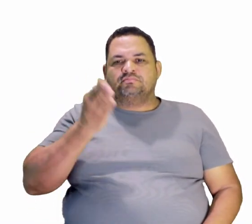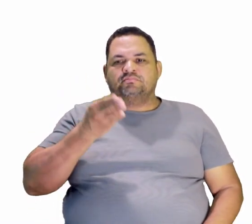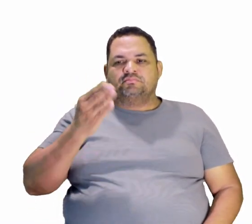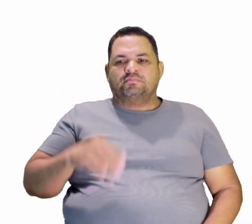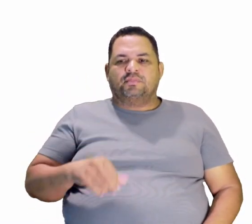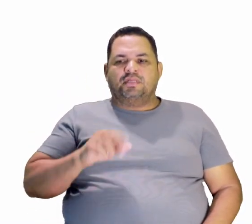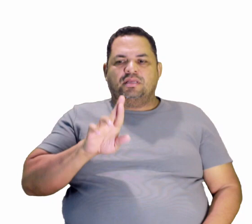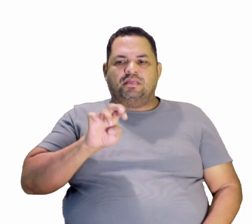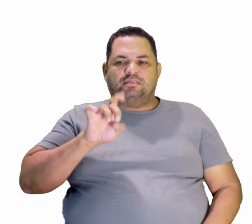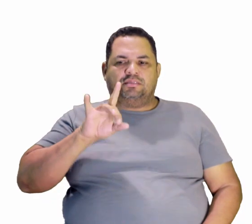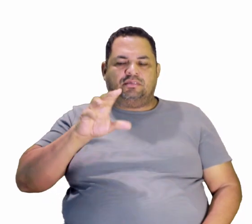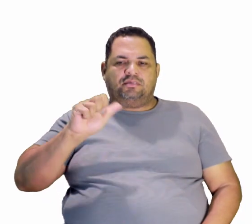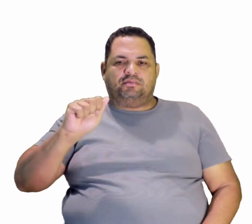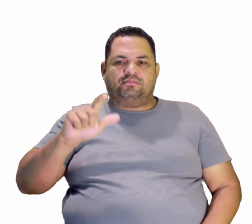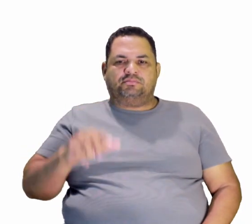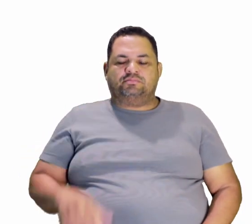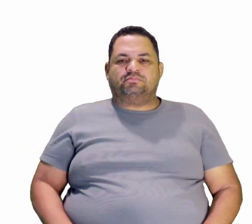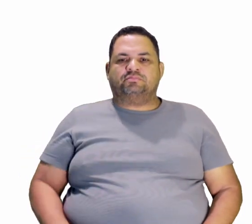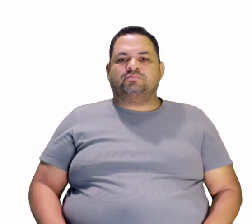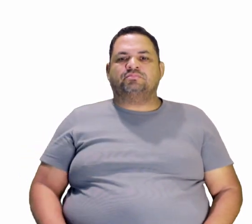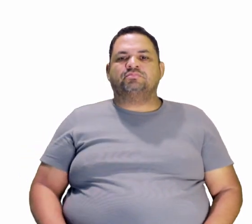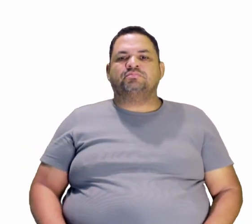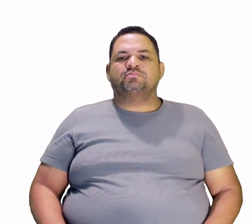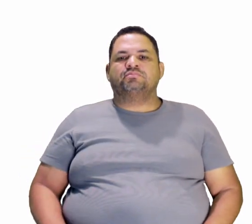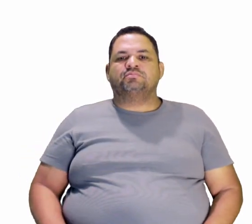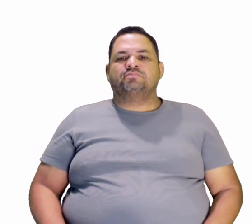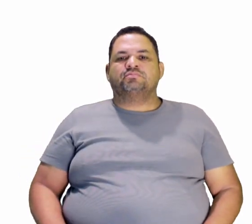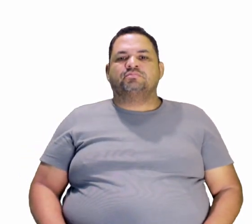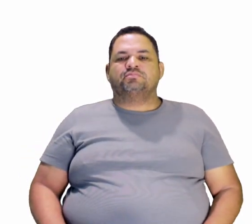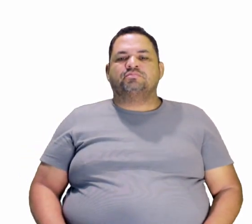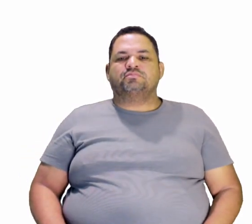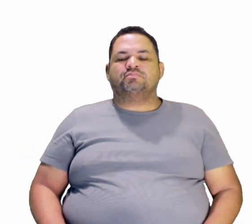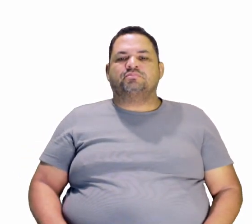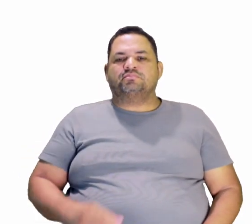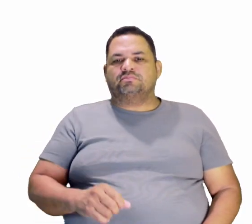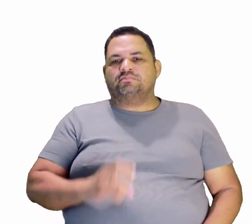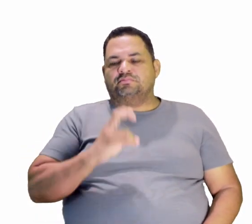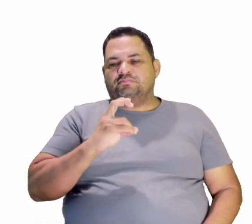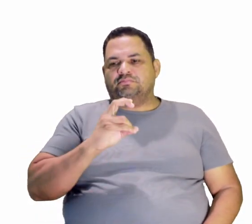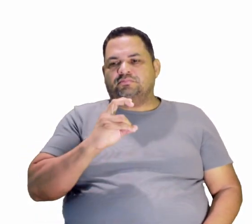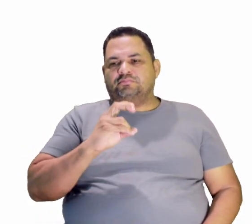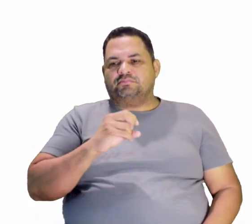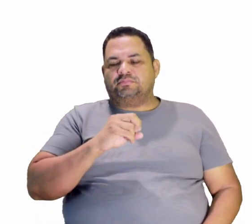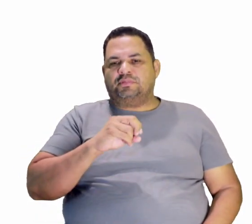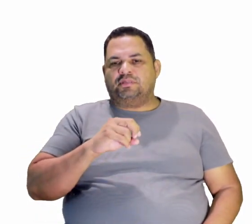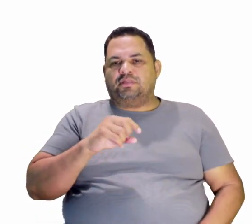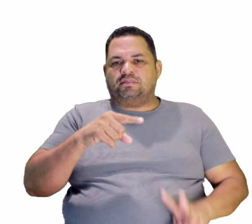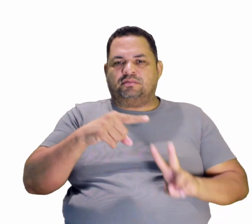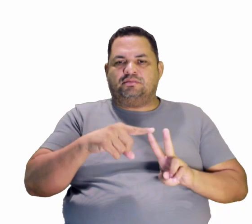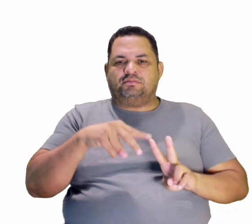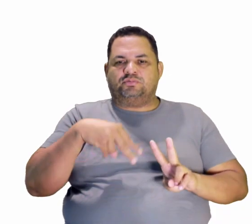né? O 5 não, o 5 é feito separado. Então 5 ao quadrado é 25, raiz de 2 ao quadrado é 2.